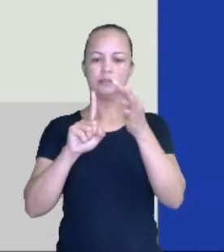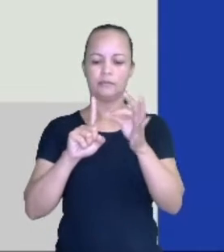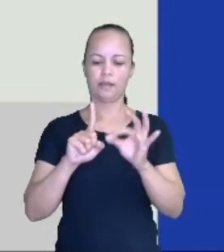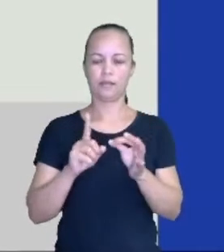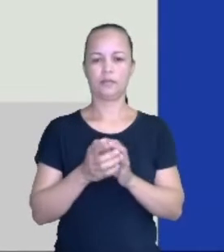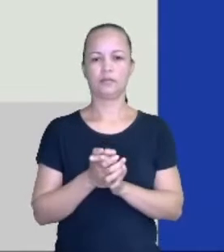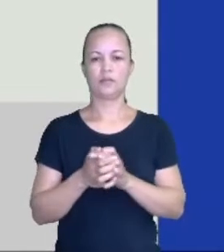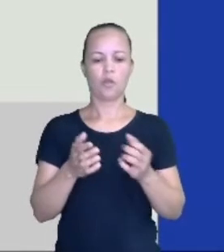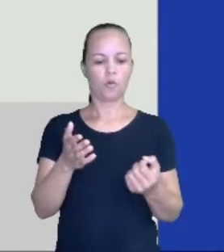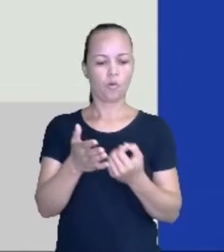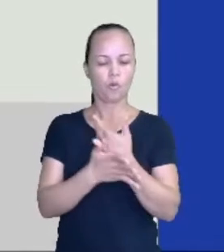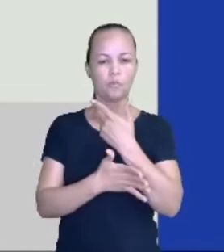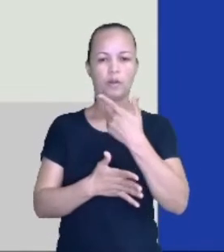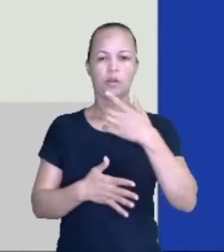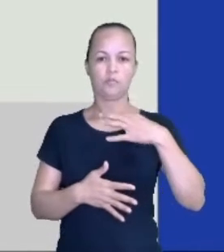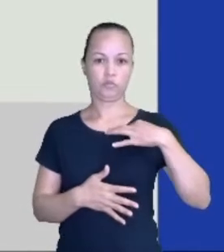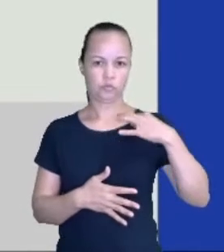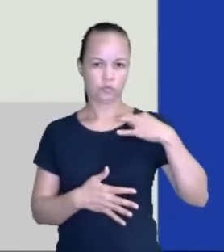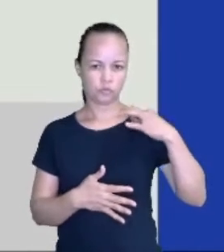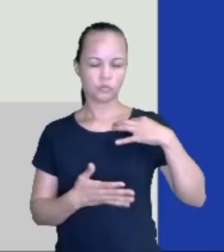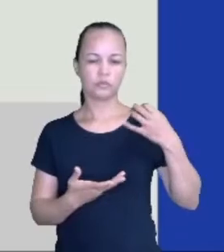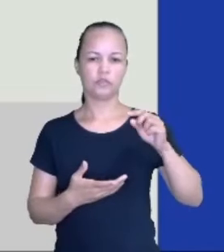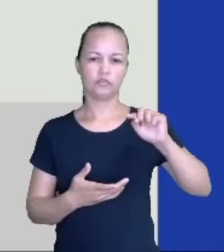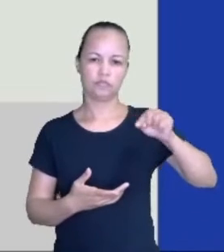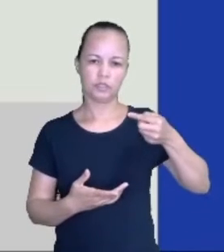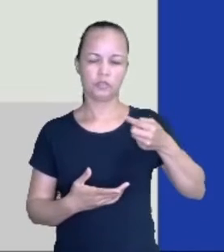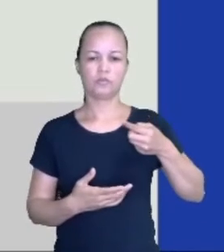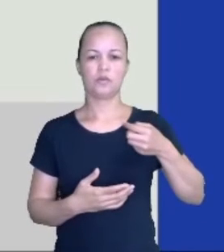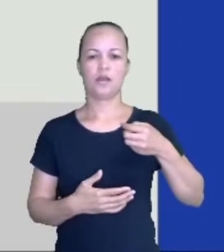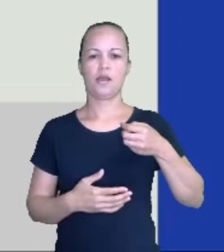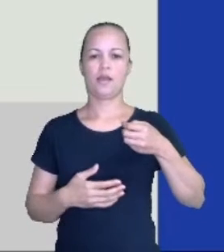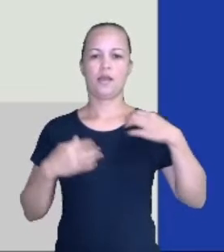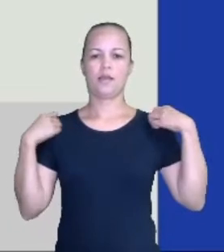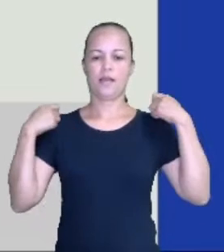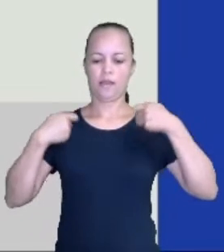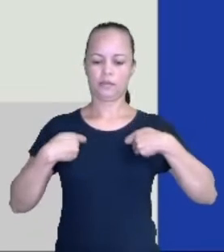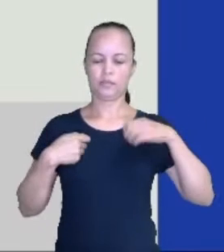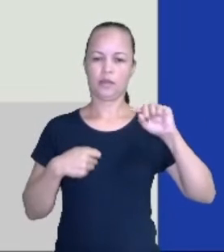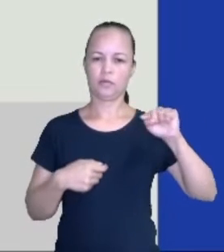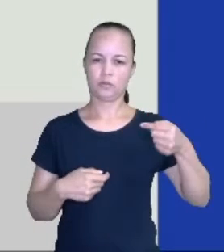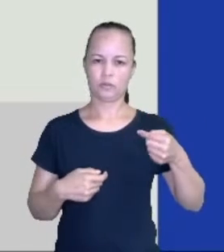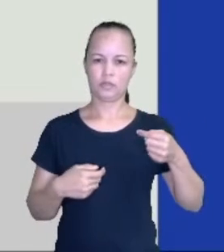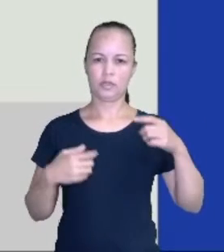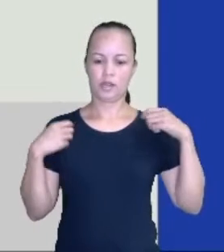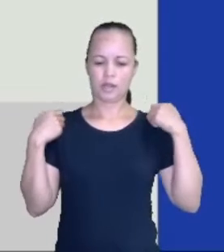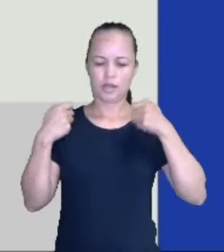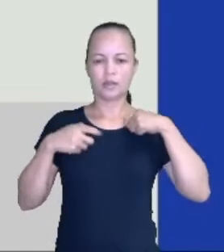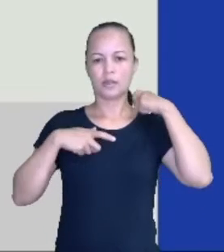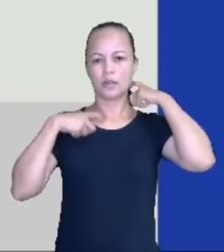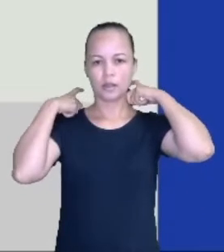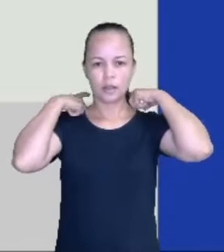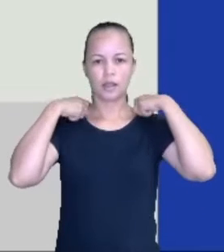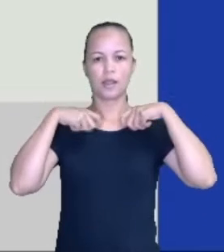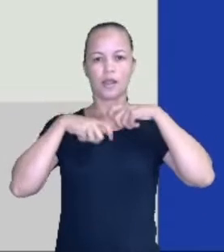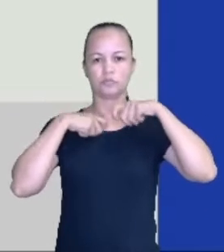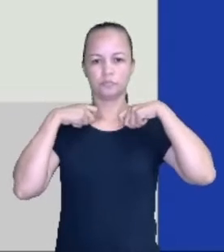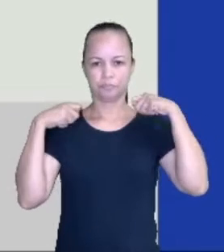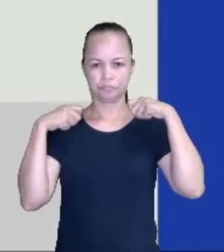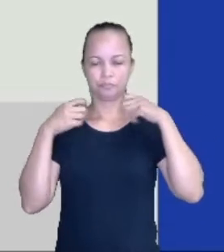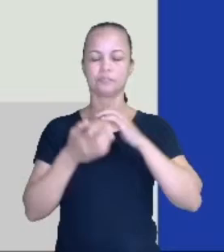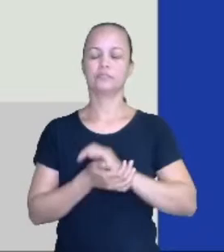Compramos blusas, vírgula, casacos, vírgulas, cachecóis.